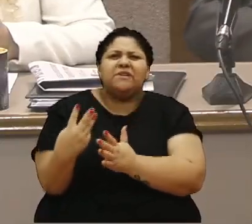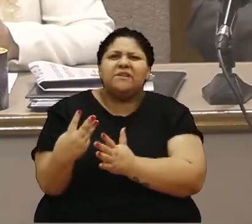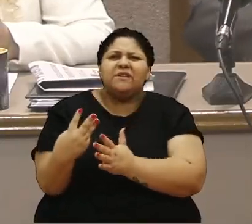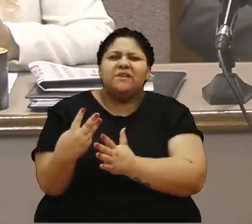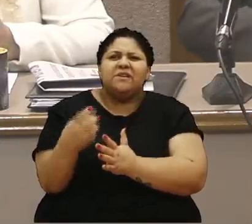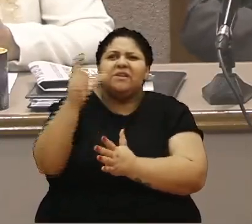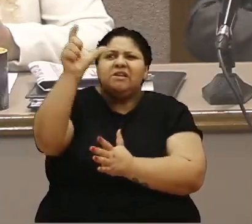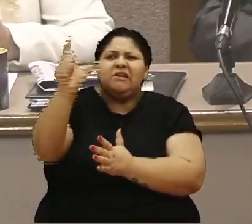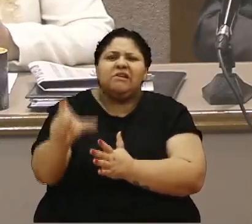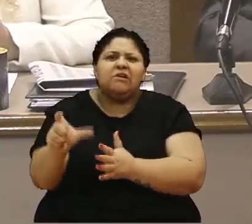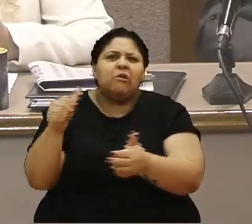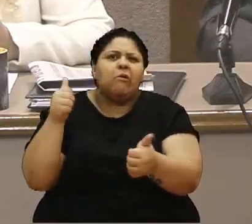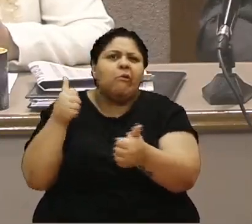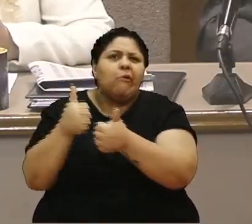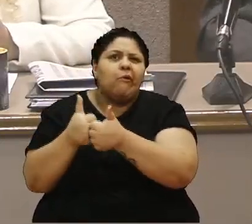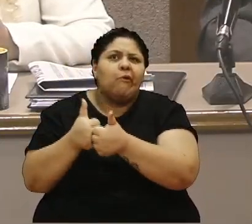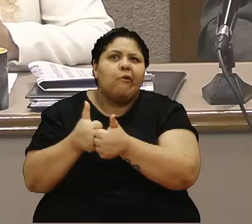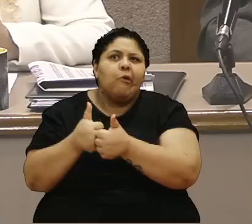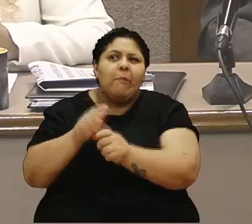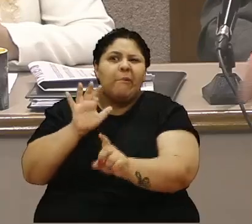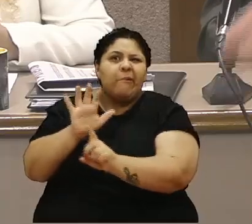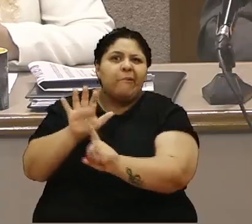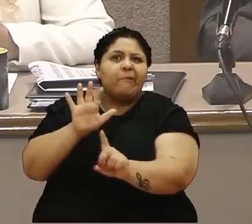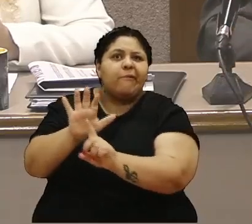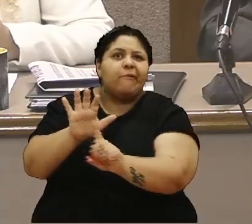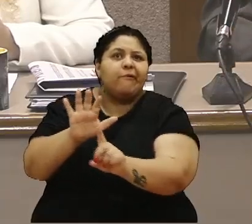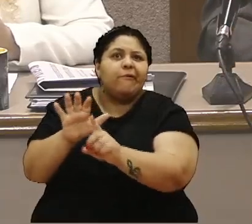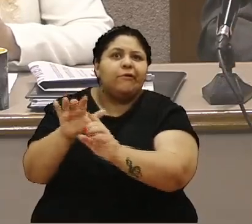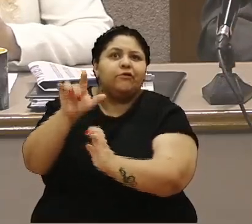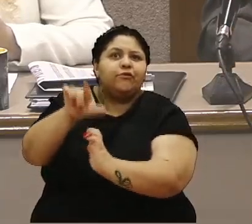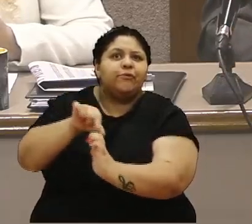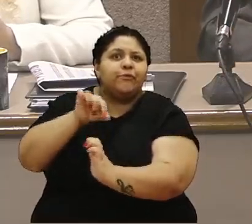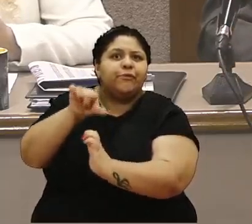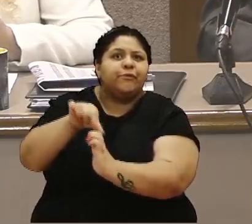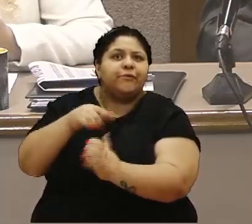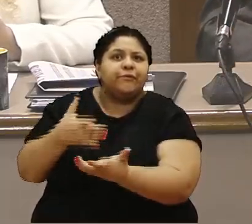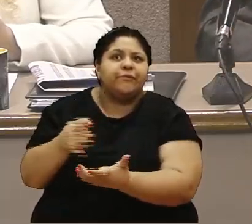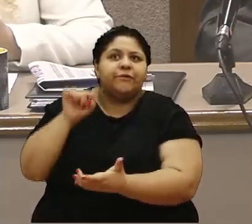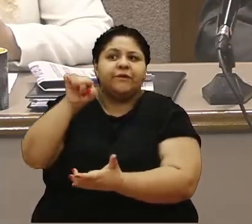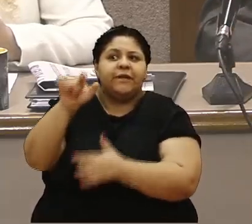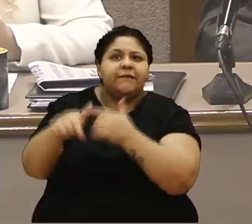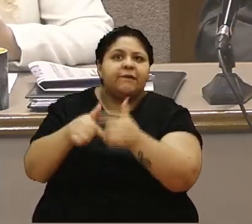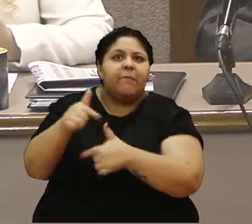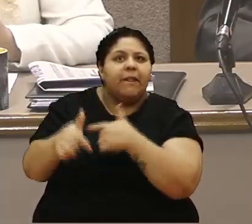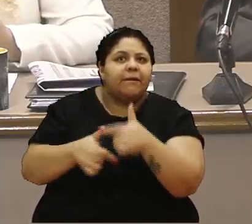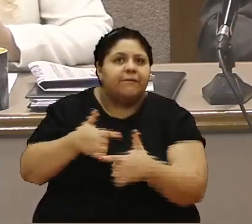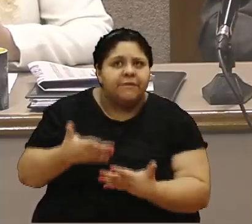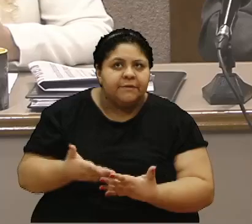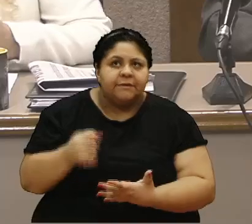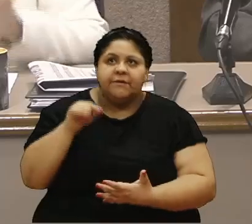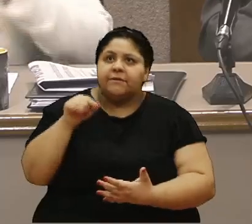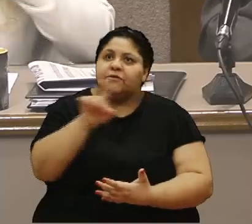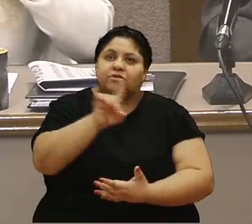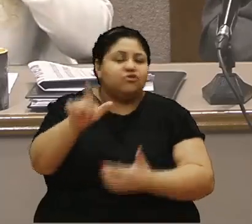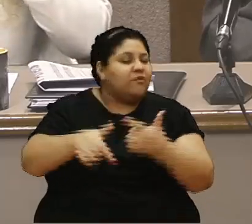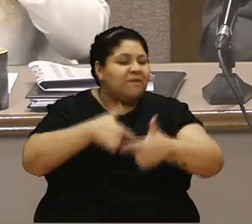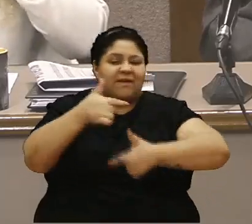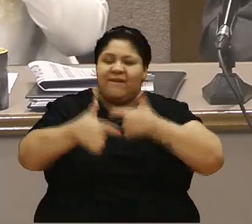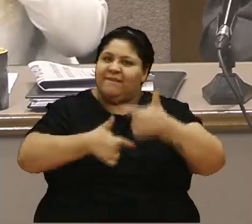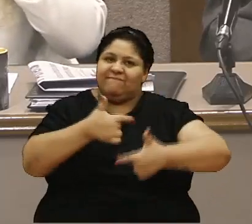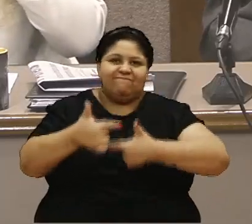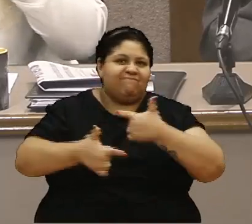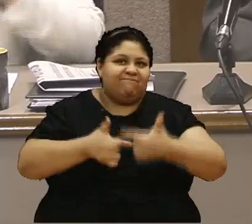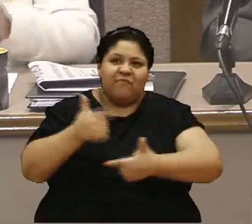lá para meter pressão no empresário, no camarada que está ali trabalhando. Isso não é trabalhador, isso